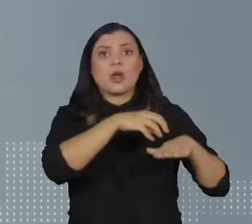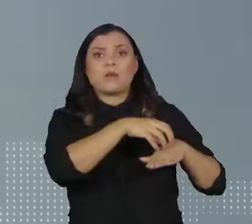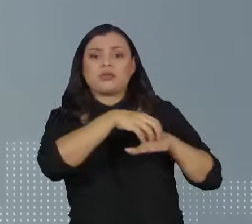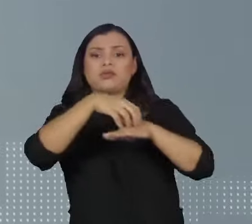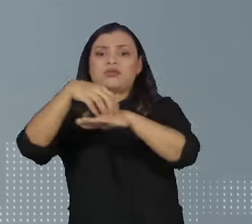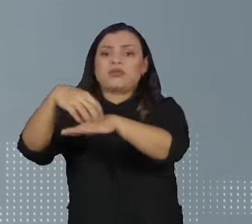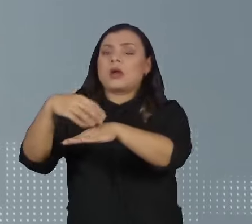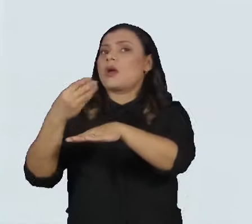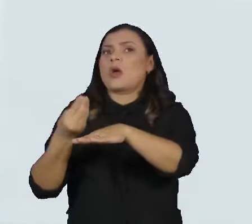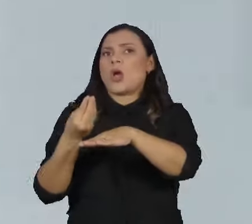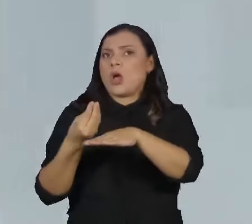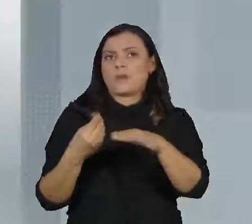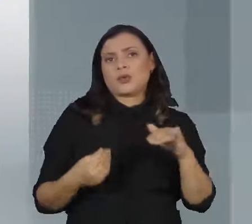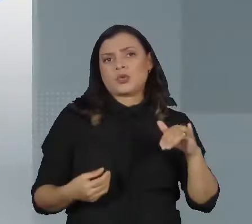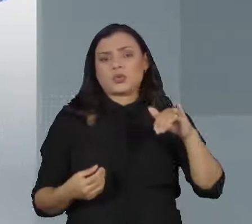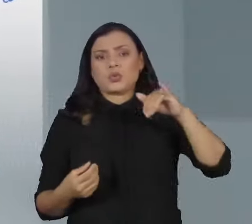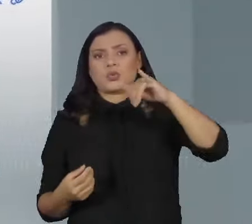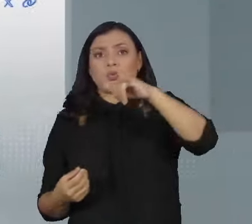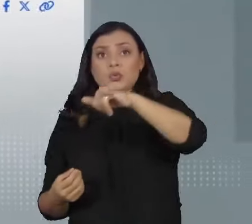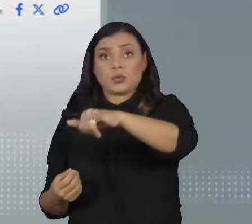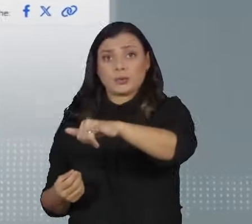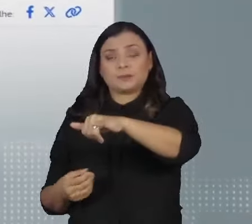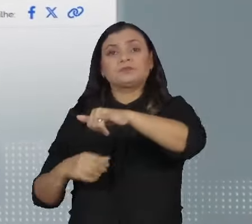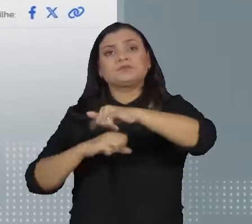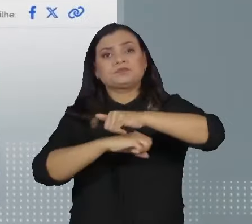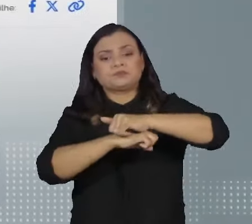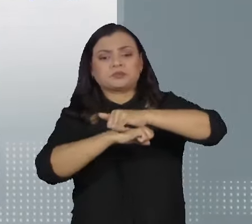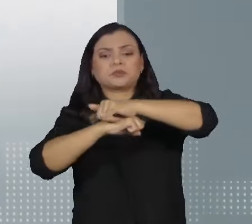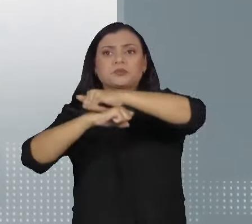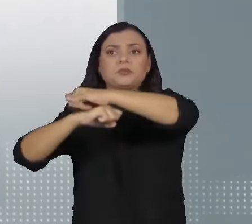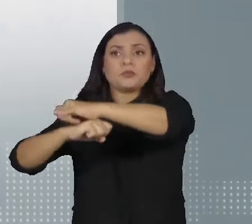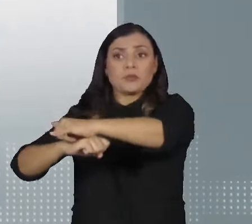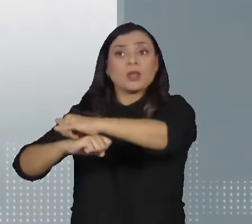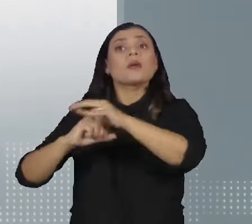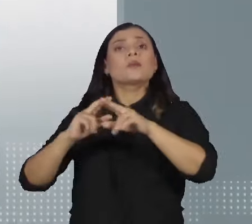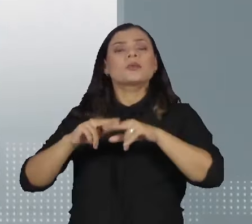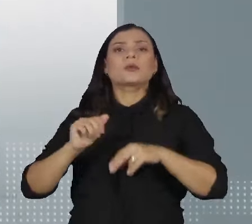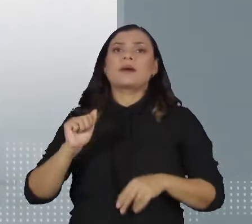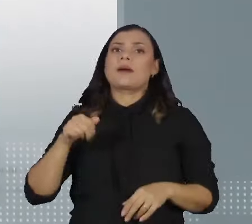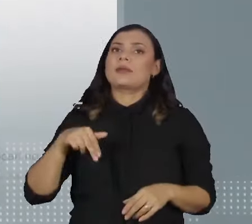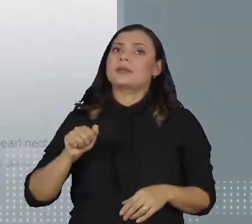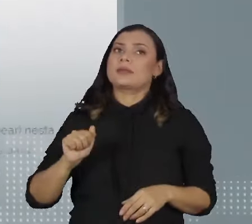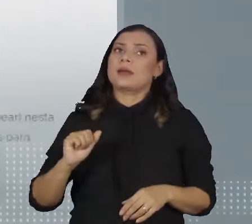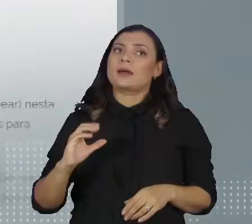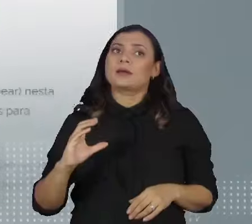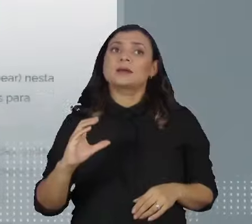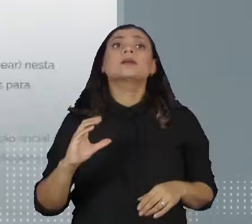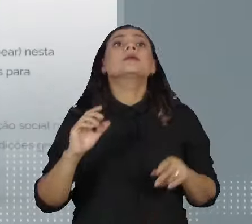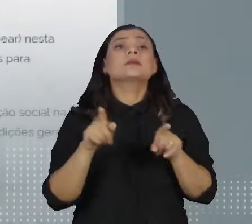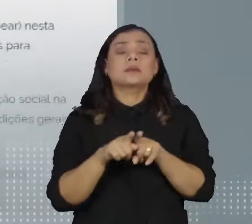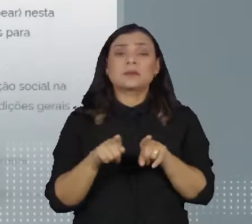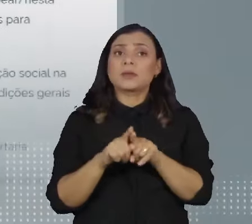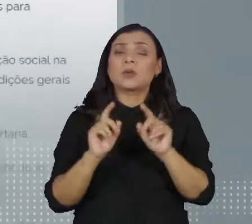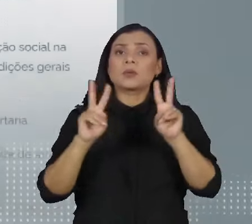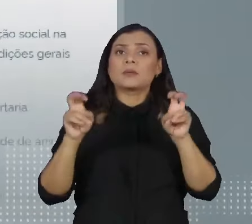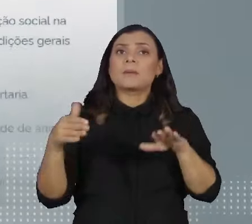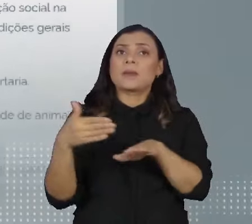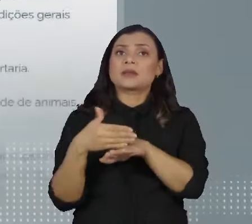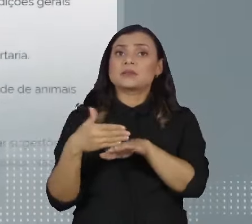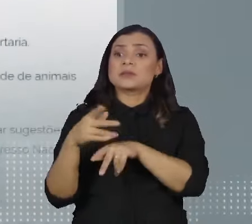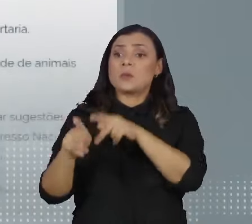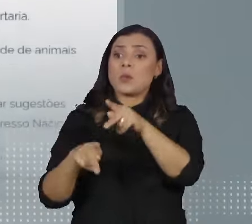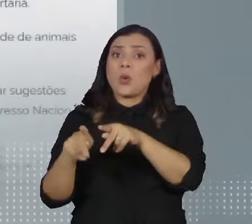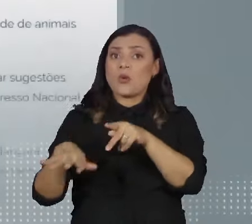animais nos voos a ANAC vai fazer uma consulta pública e uma audiência com participação da sociedade